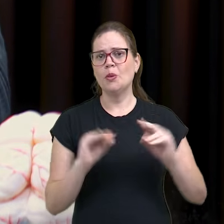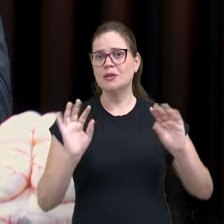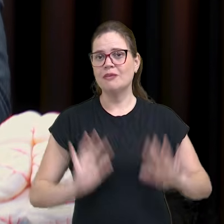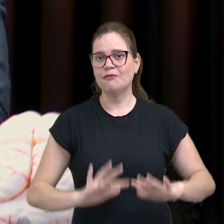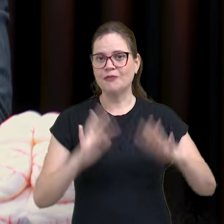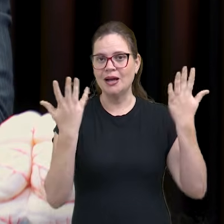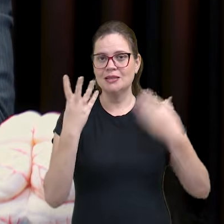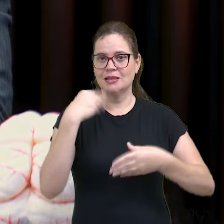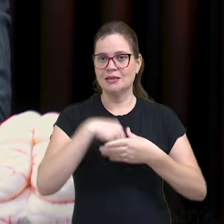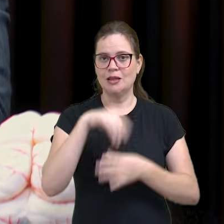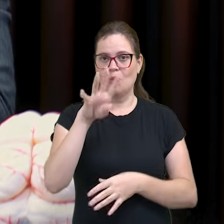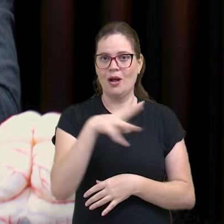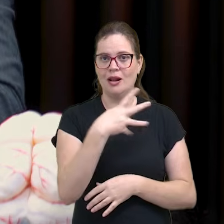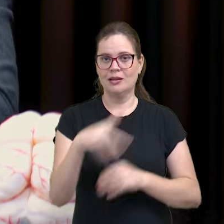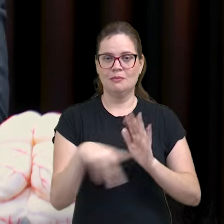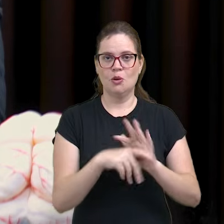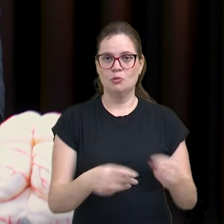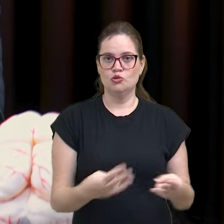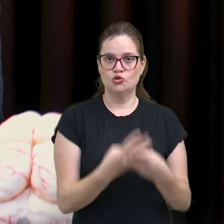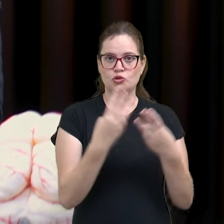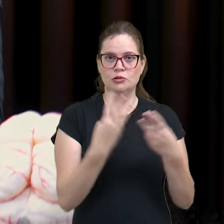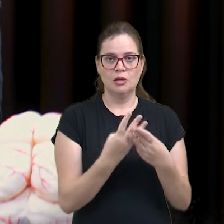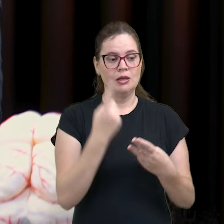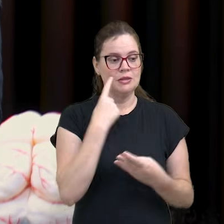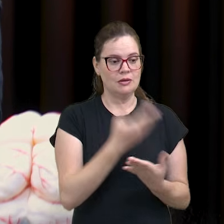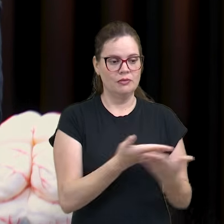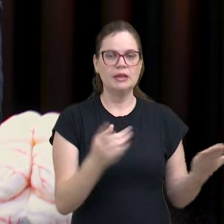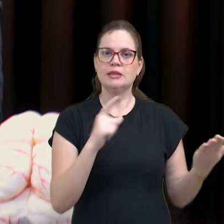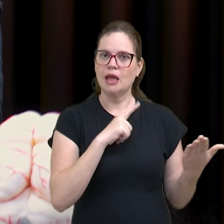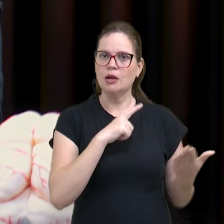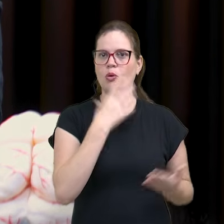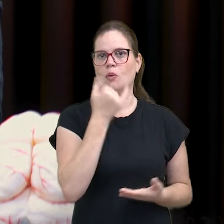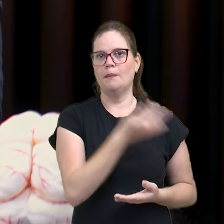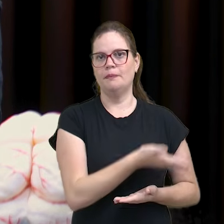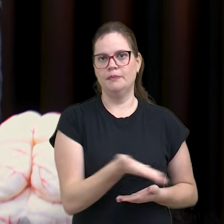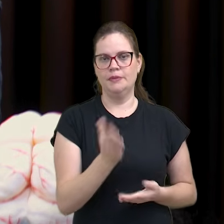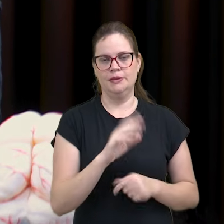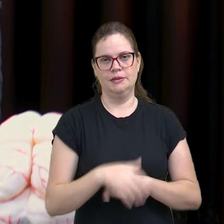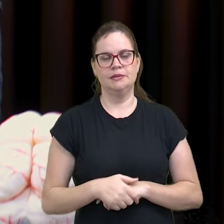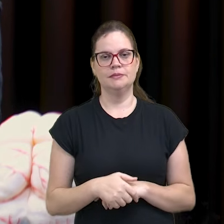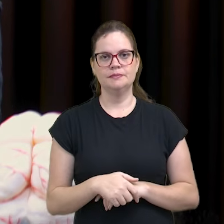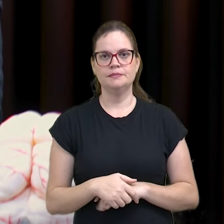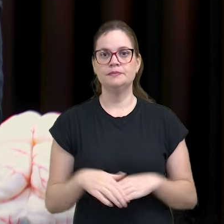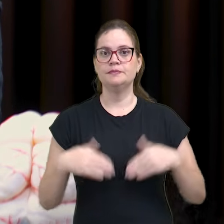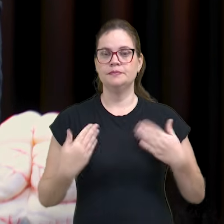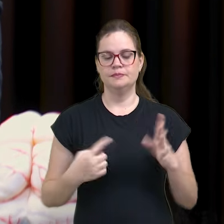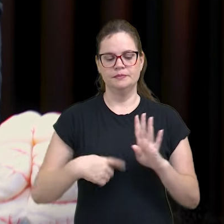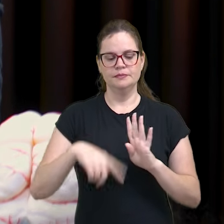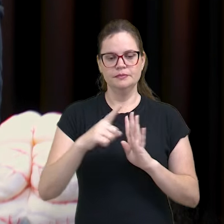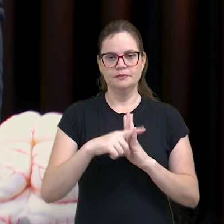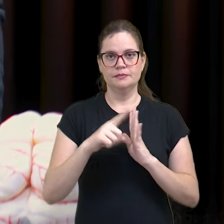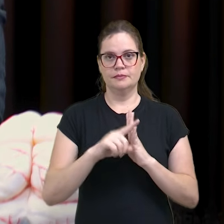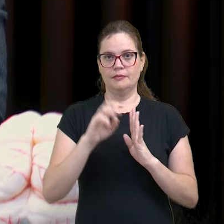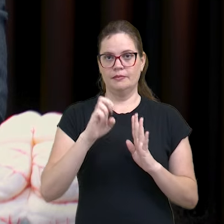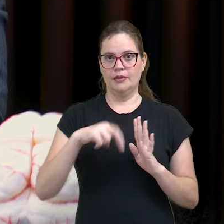tabernáculos, enfim, todas as festas do calendário judaico, você tem ali o advento da